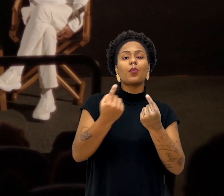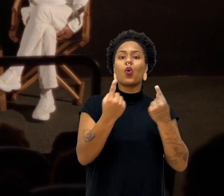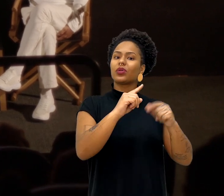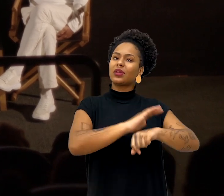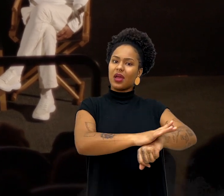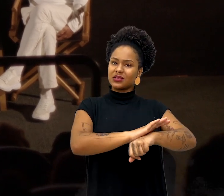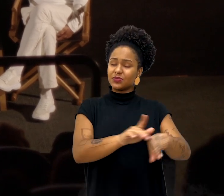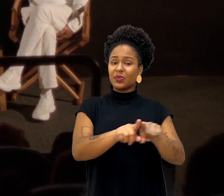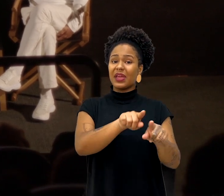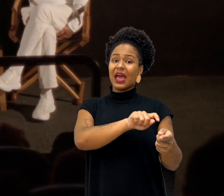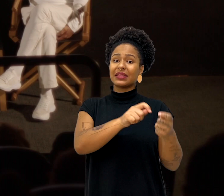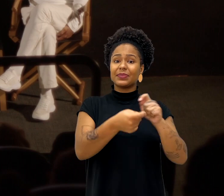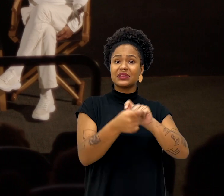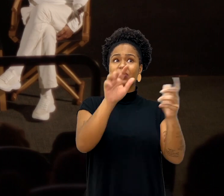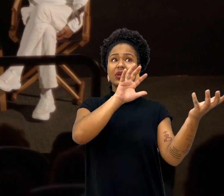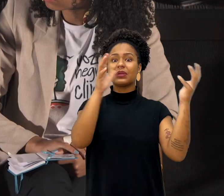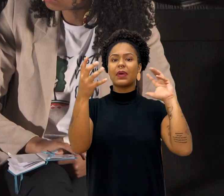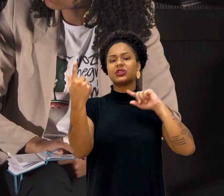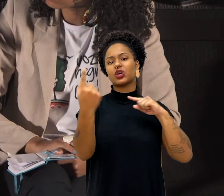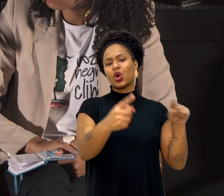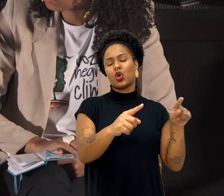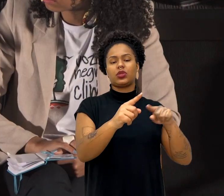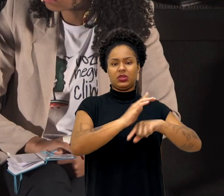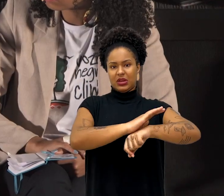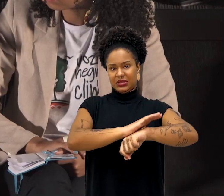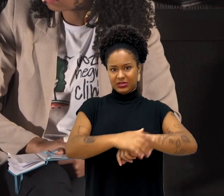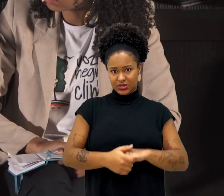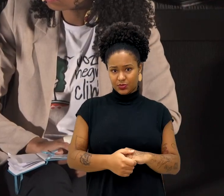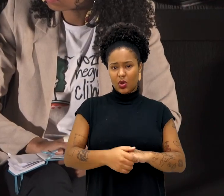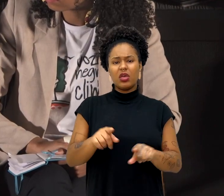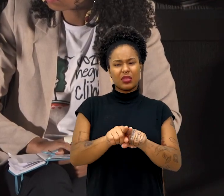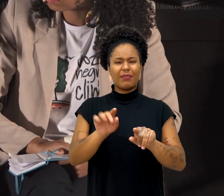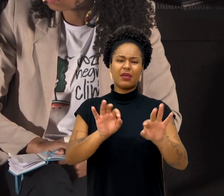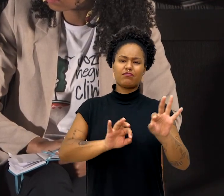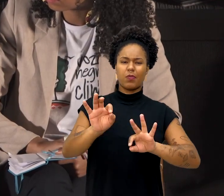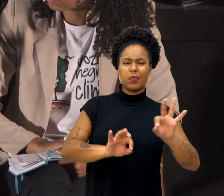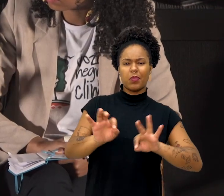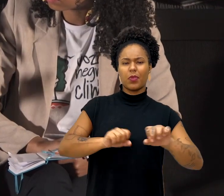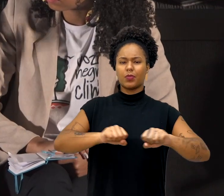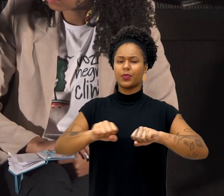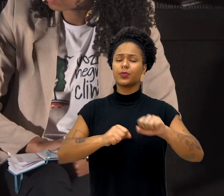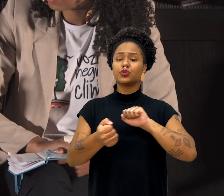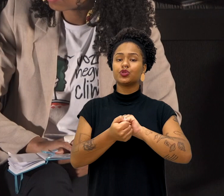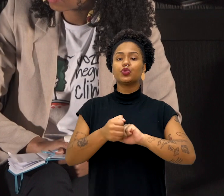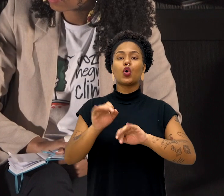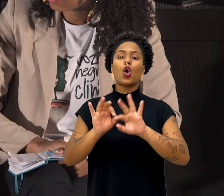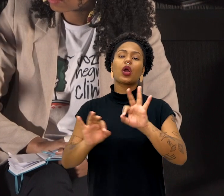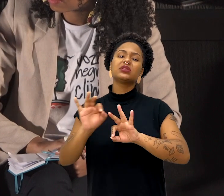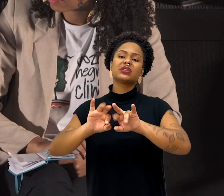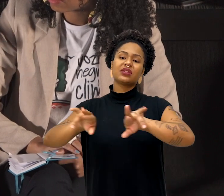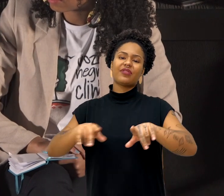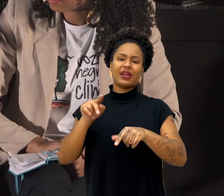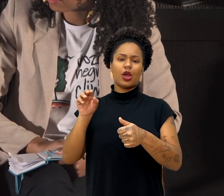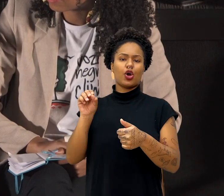adaptação climática antirracista. Né? E a gente está num movimento também com várias organizações, né, que Diosmar faz parte, a Amanda faz